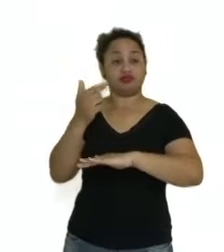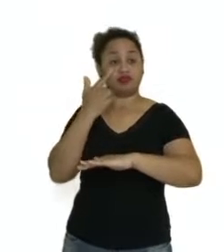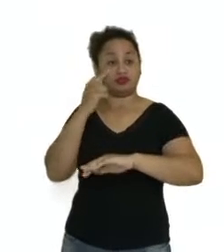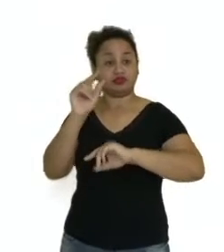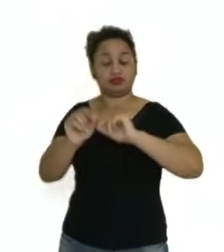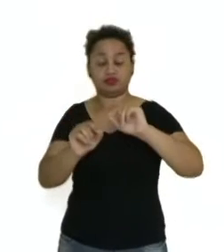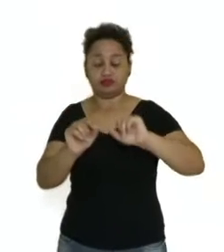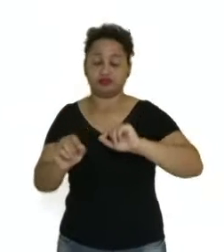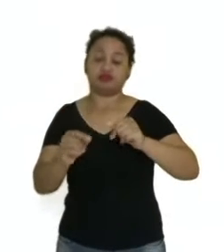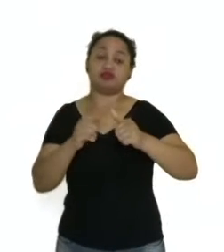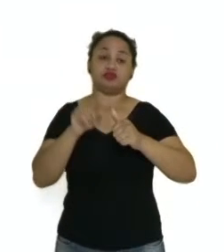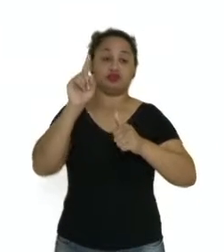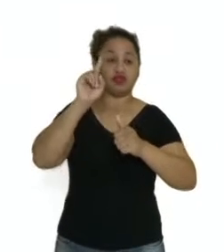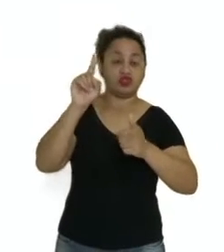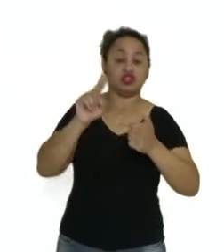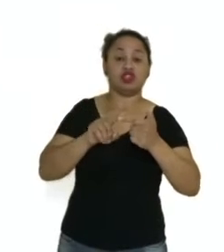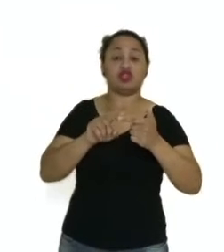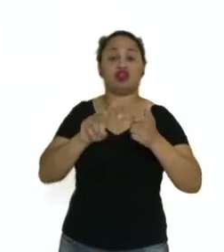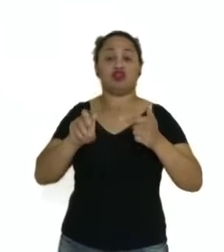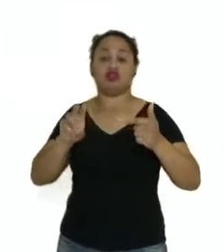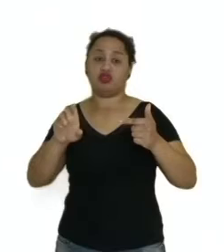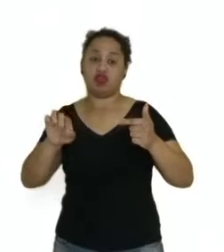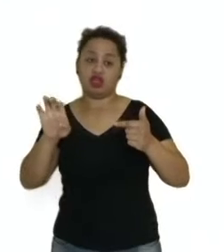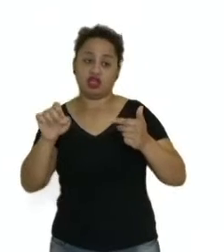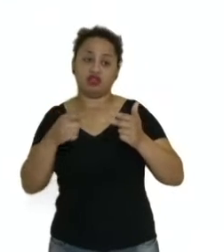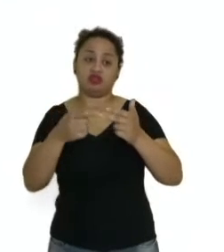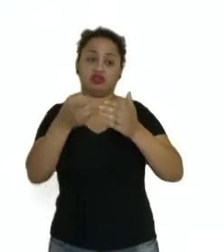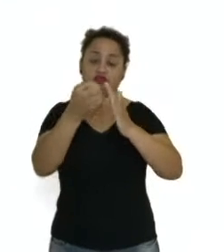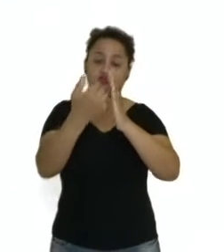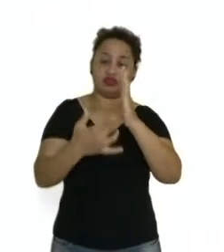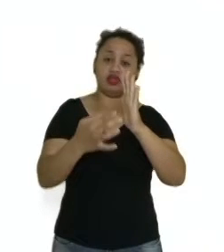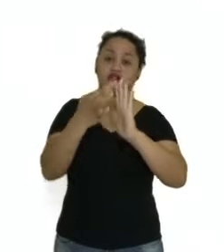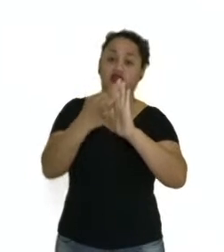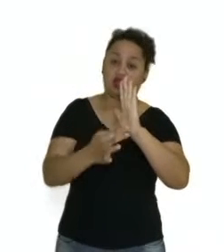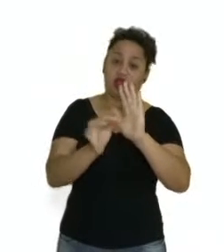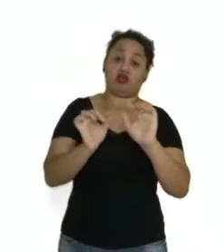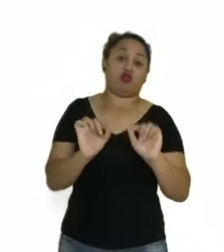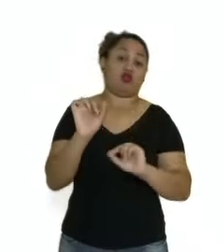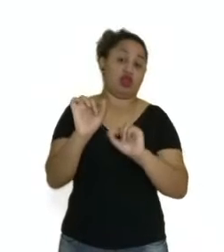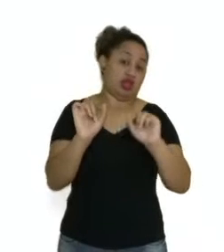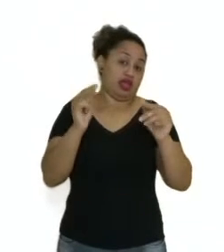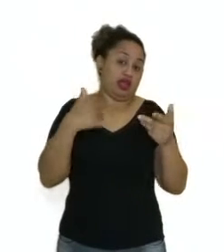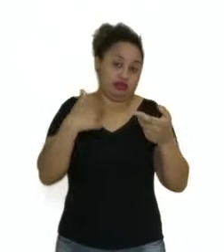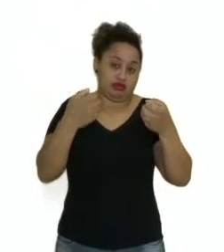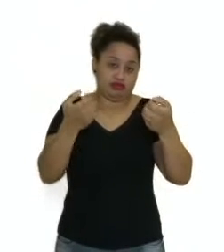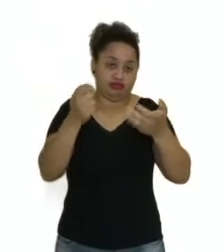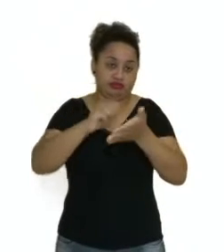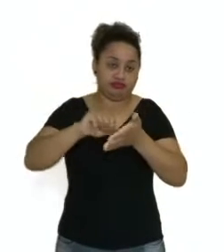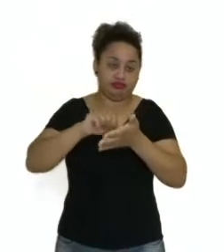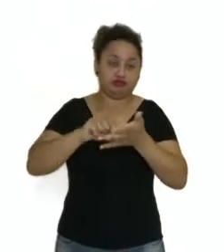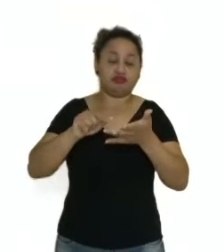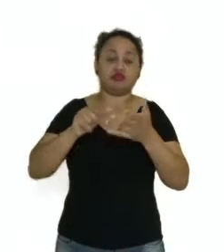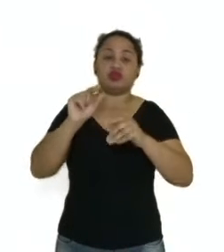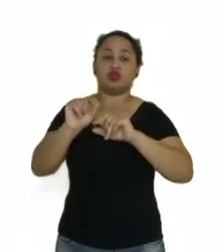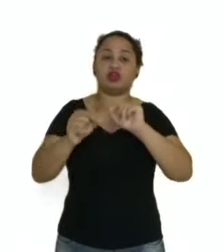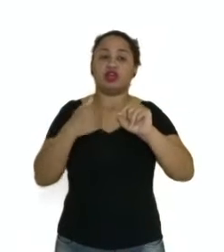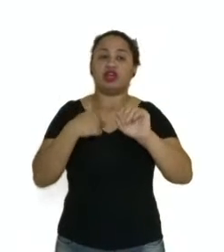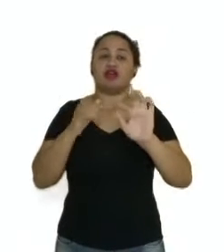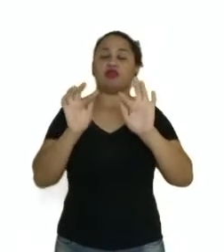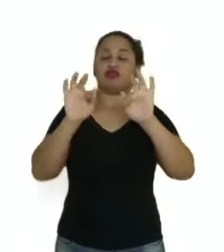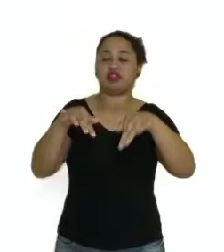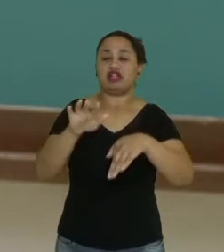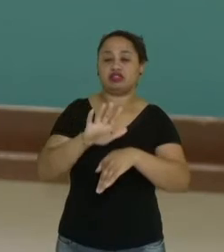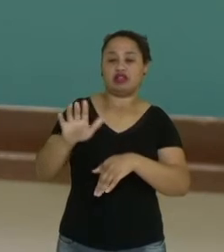ver. Data, vocativo, corpo do texto, que é o assunto propriamente dito, expressão cordial de despedida e